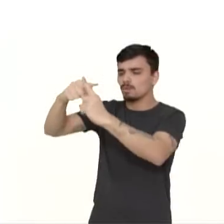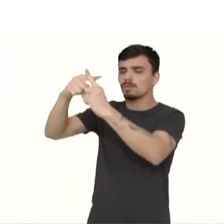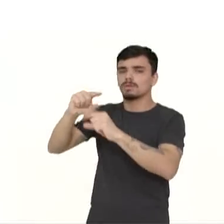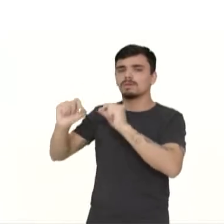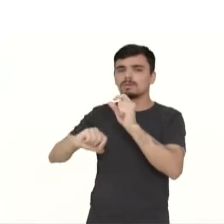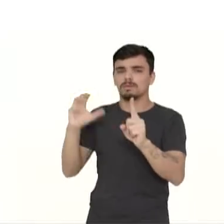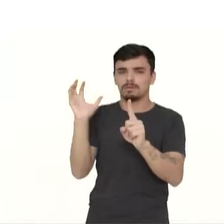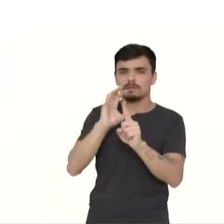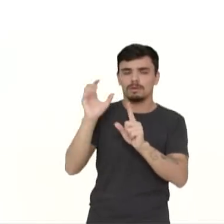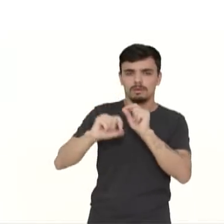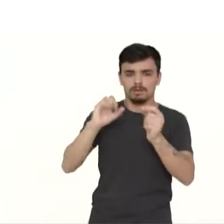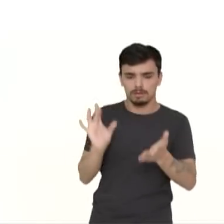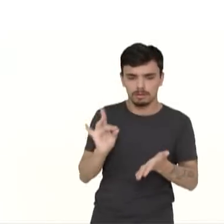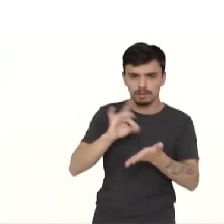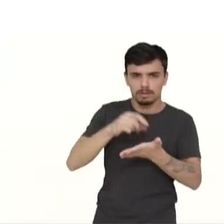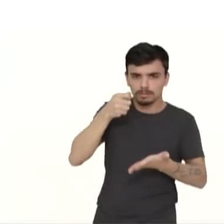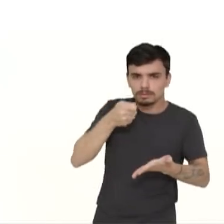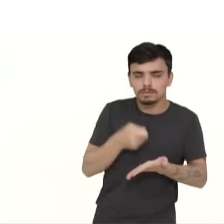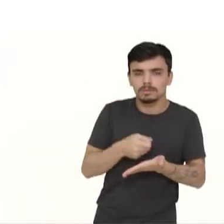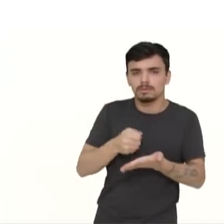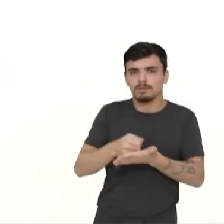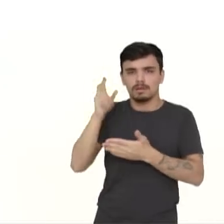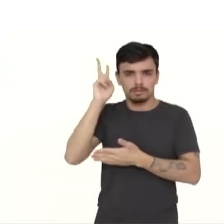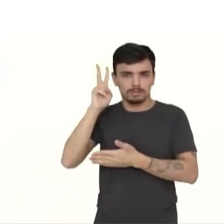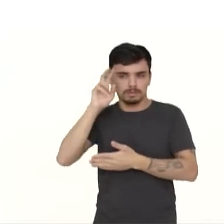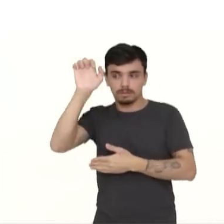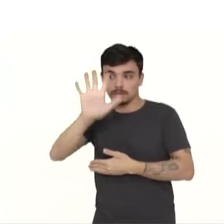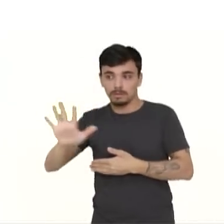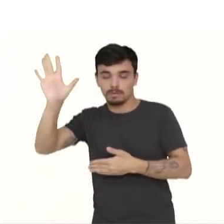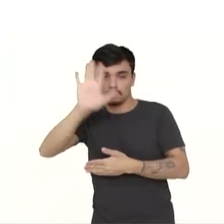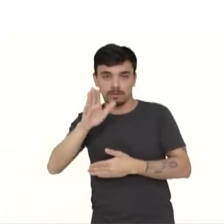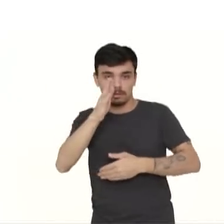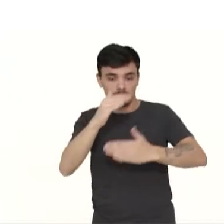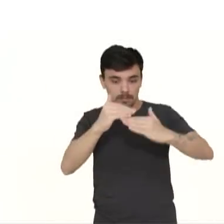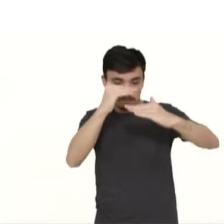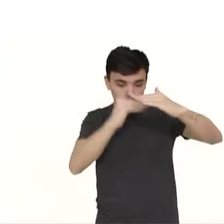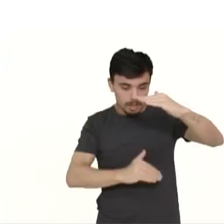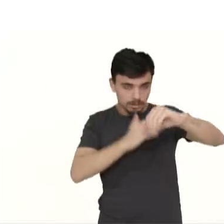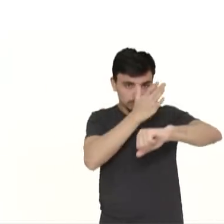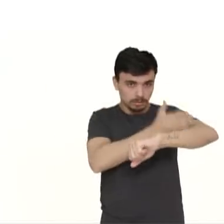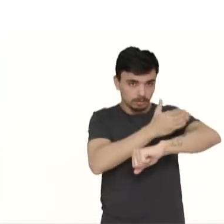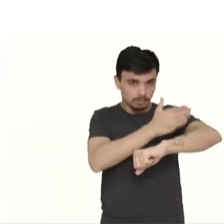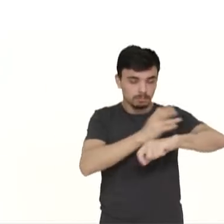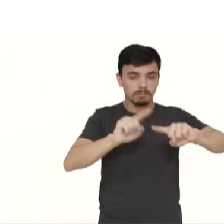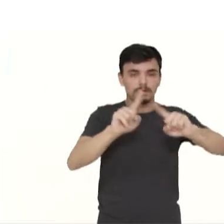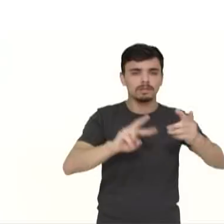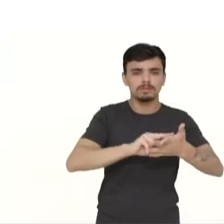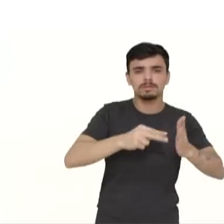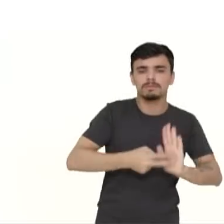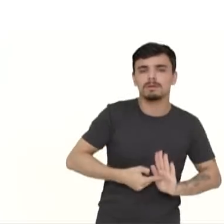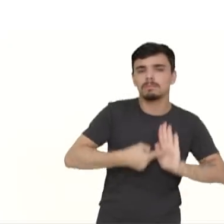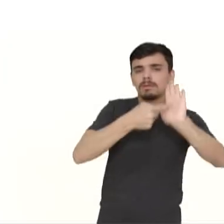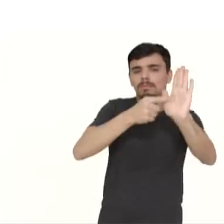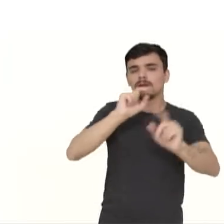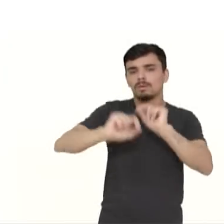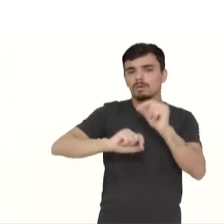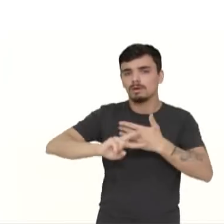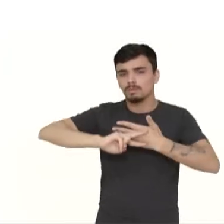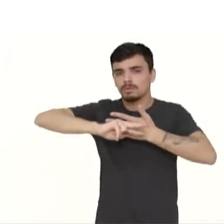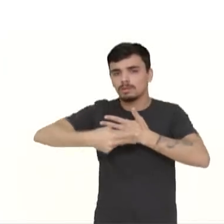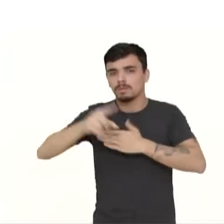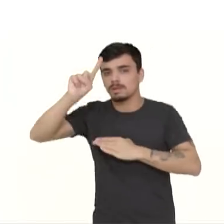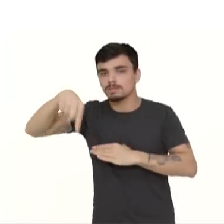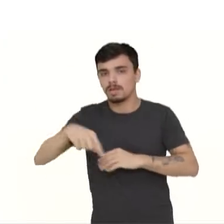influíram decisivamente na história da Europa na Baixa Idade Média. A mais significativa de suas consequências